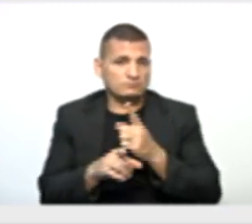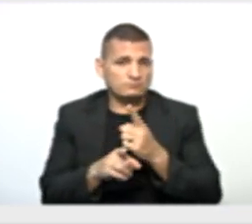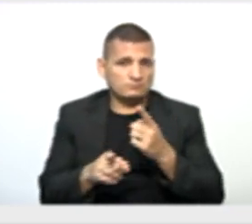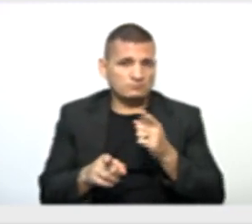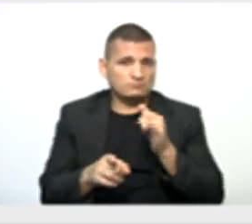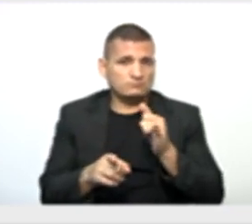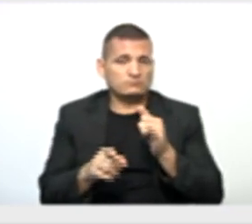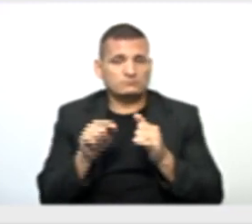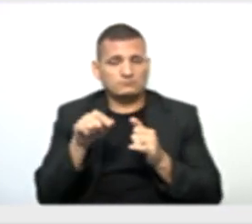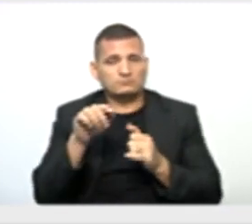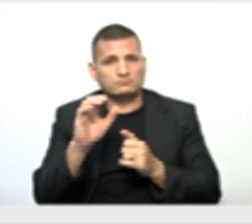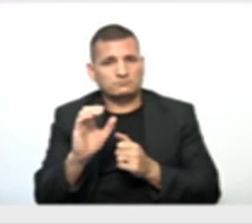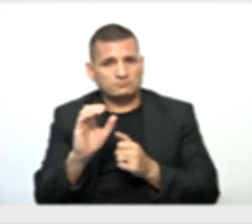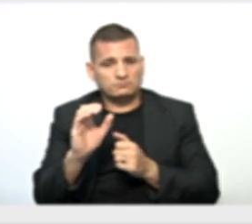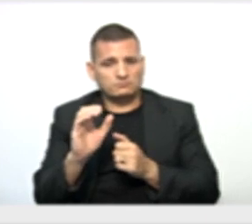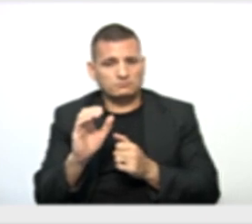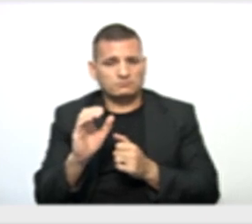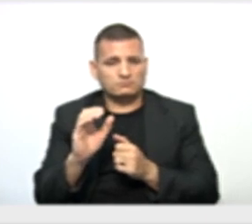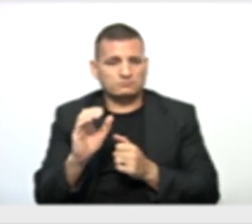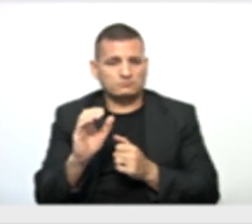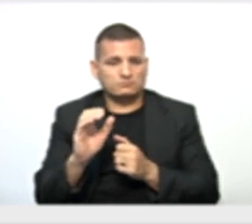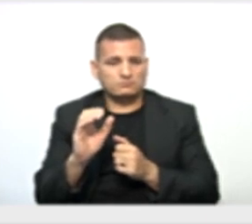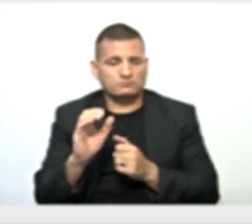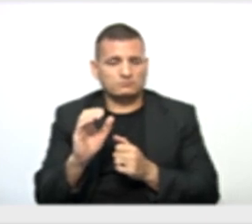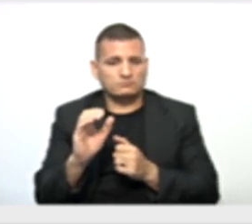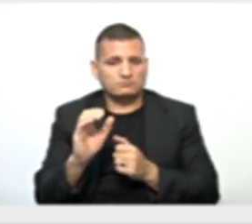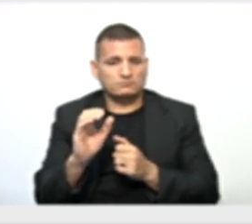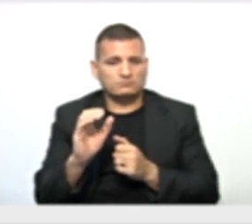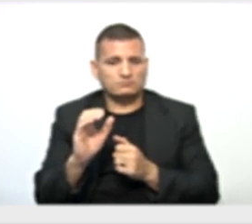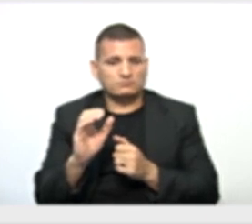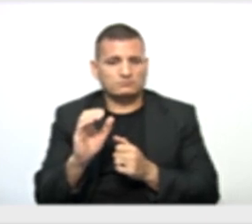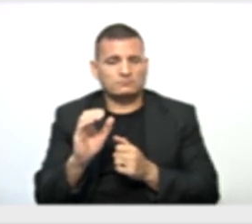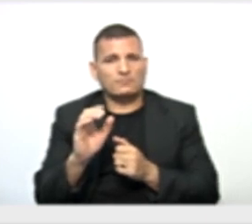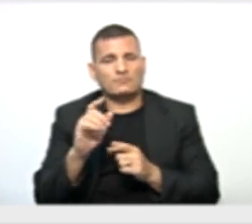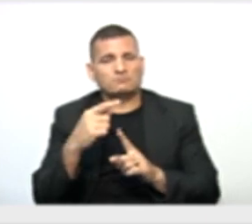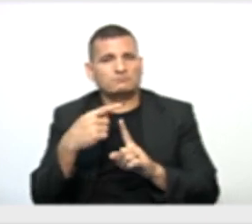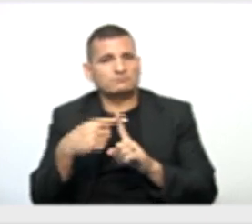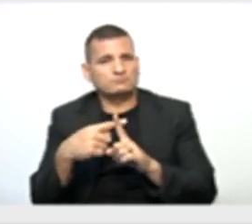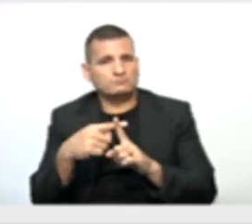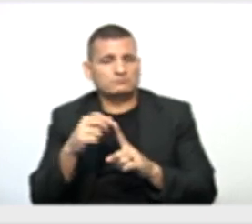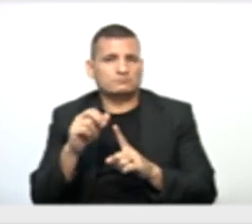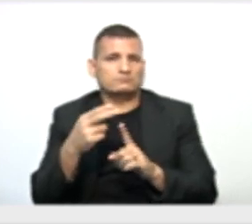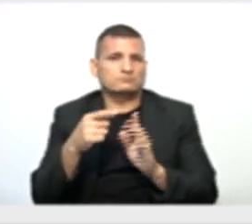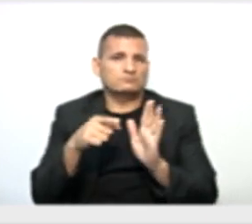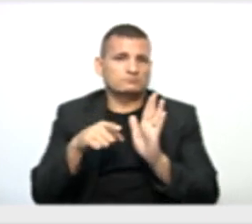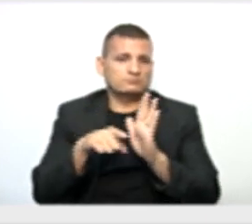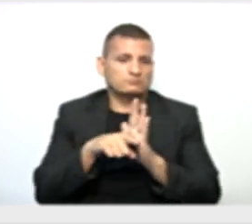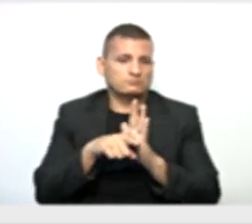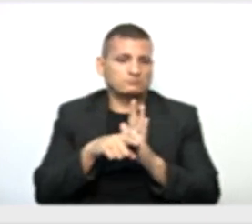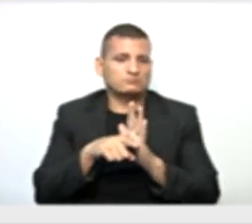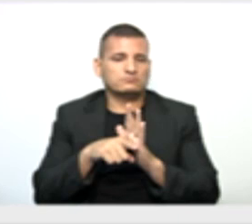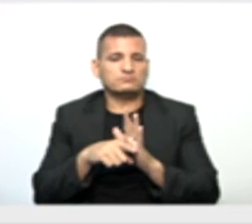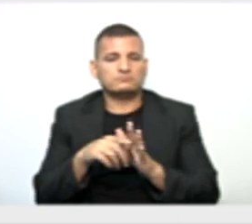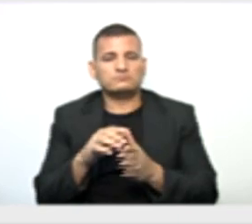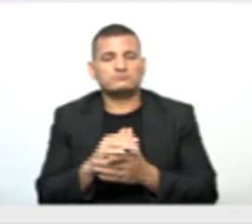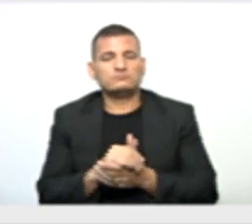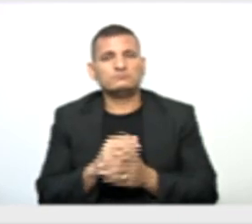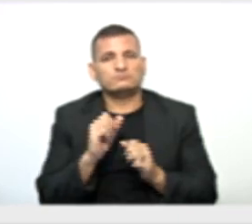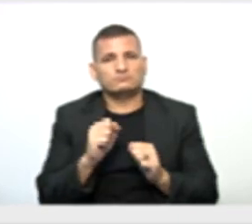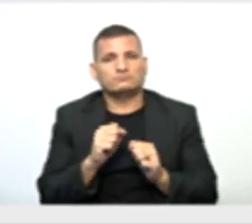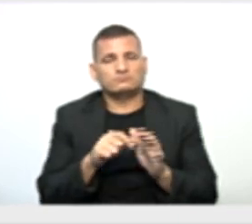da variável C, que eu encontrei aqui, somando A com B, é positivo ou negativo. Então, por exemplo, eu posso perguntar